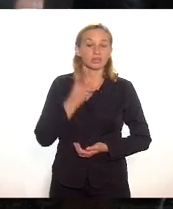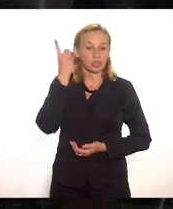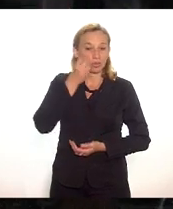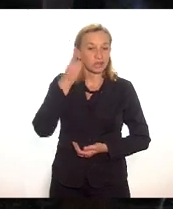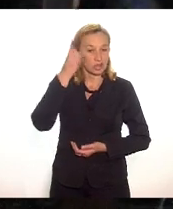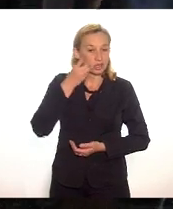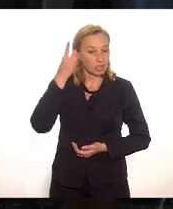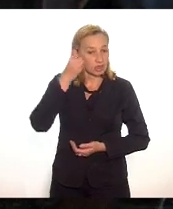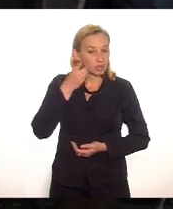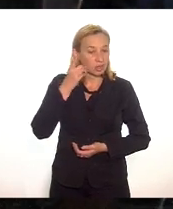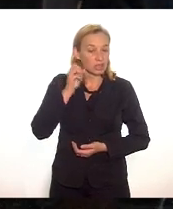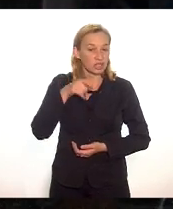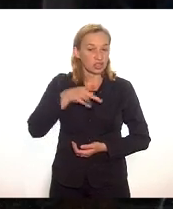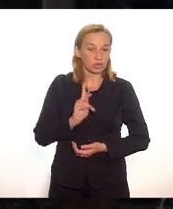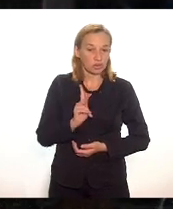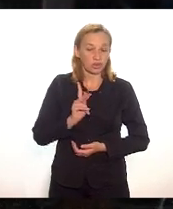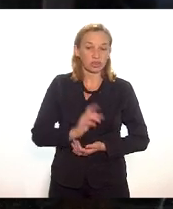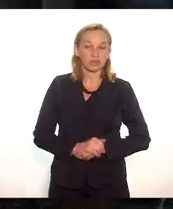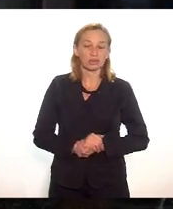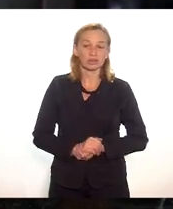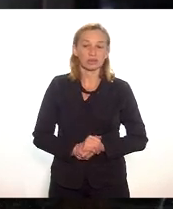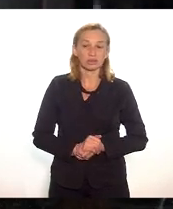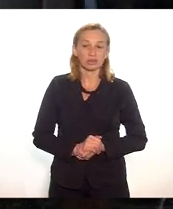Deputado Alexandre Knoploch.